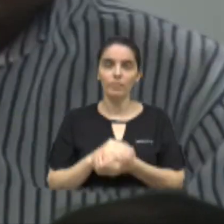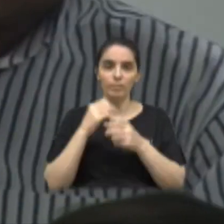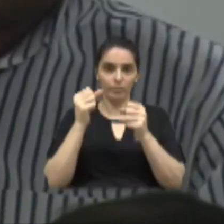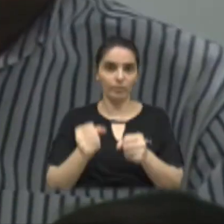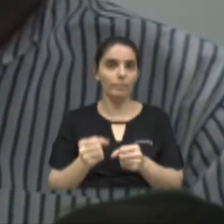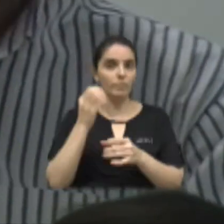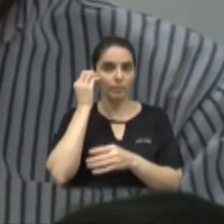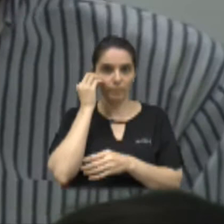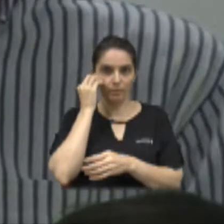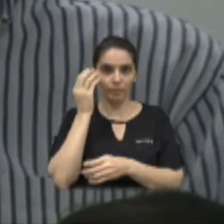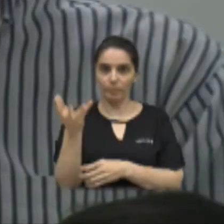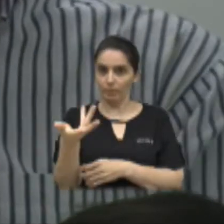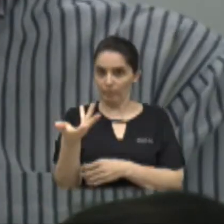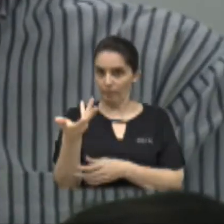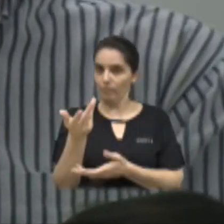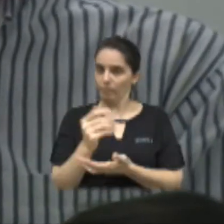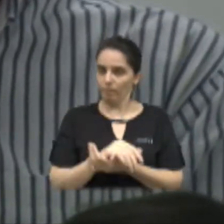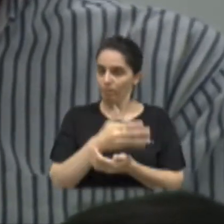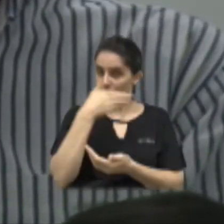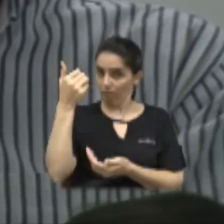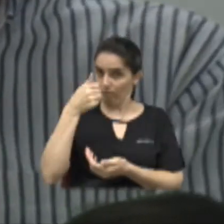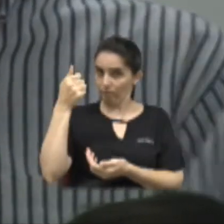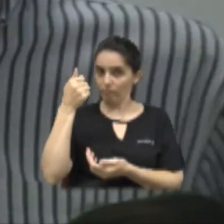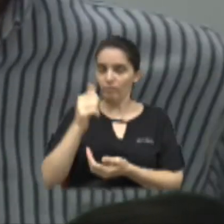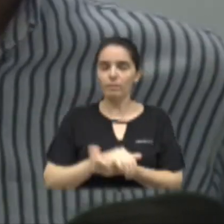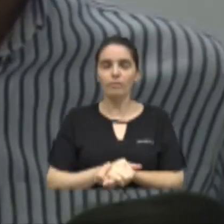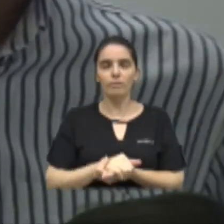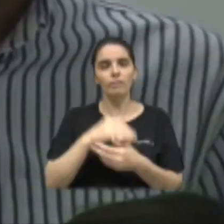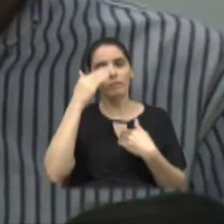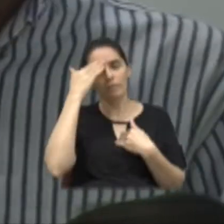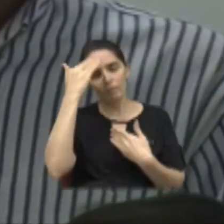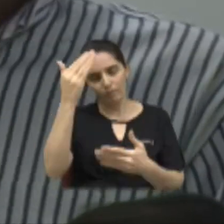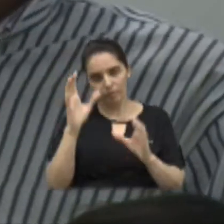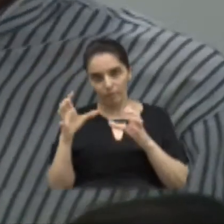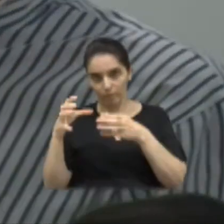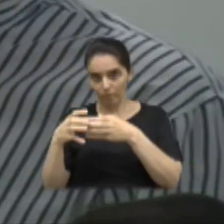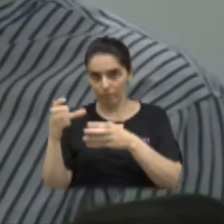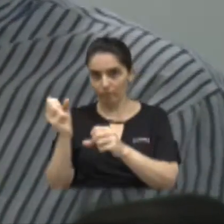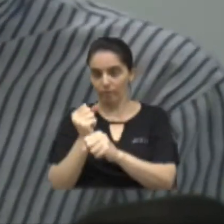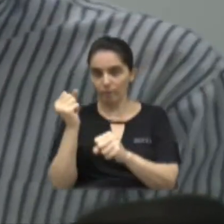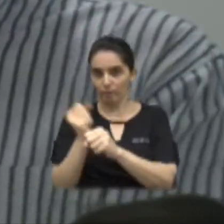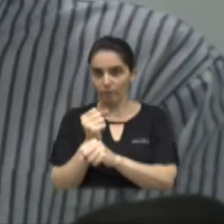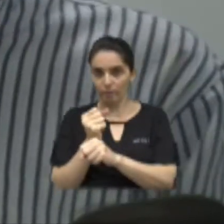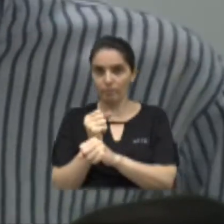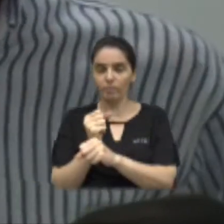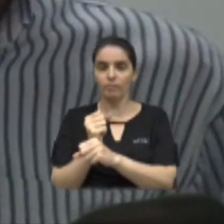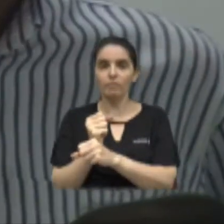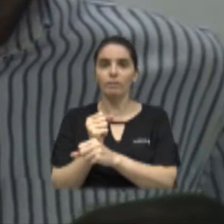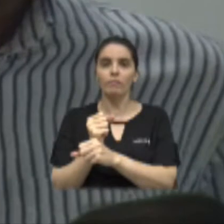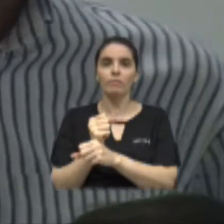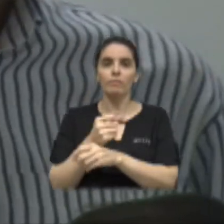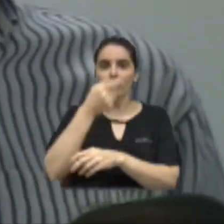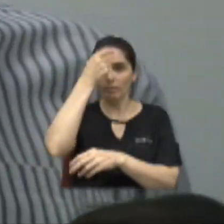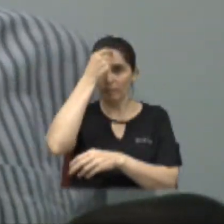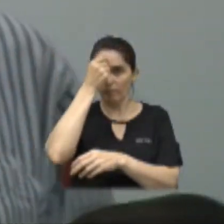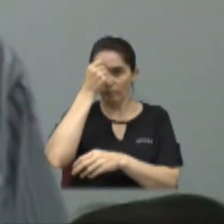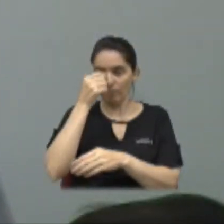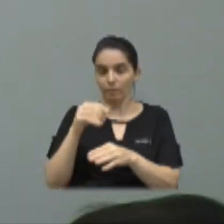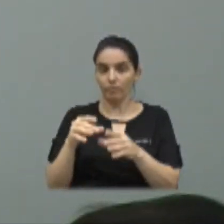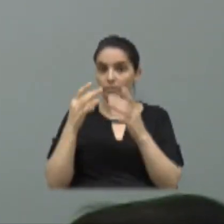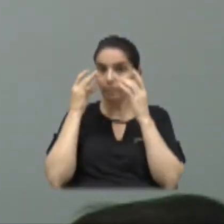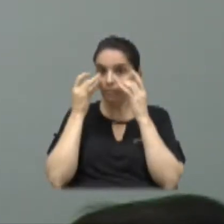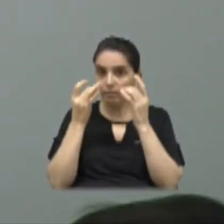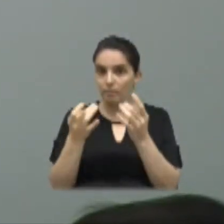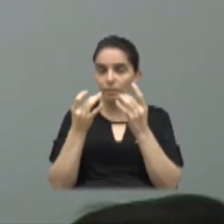tentar agilizar isso daí. Então, era o que eu tinha que dizer. Agradeço a Comissão de Obras por ter recebido. O vereador Rafael Camargo foi atento